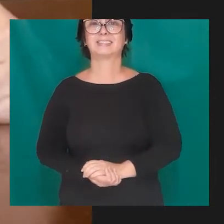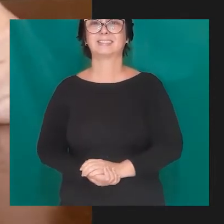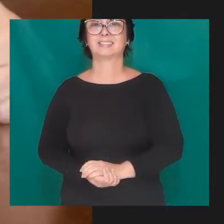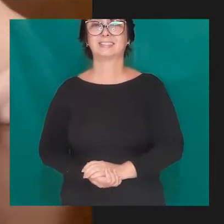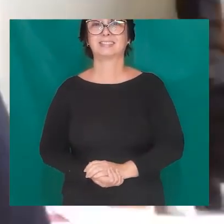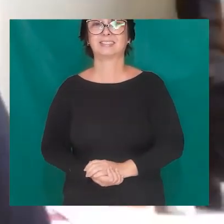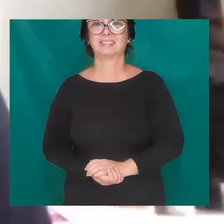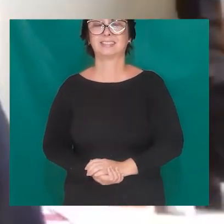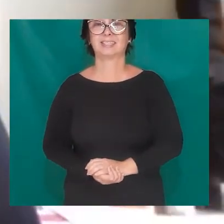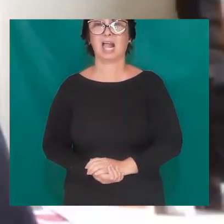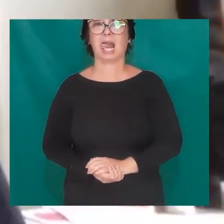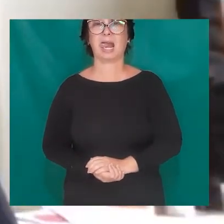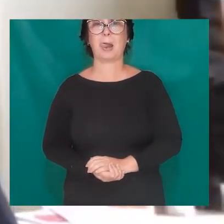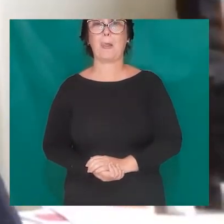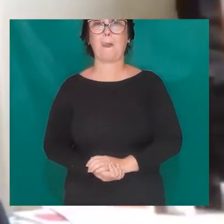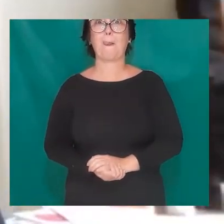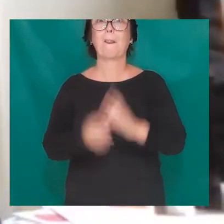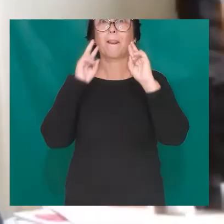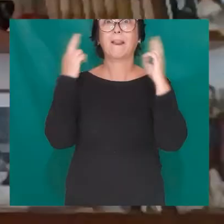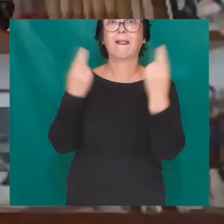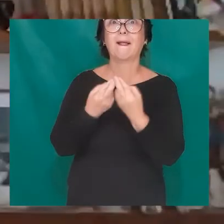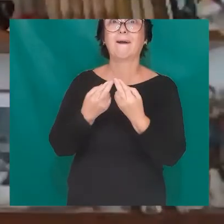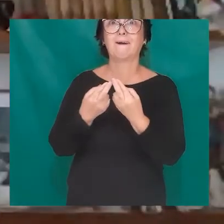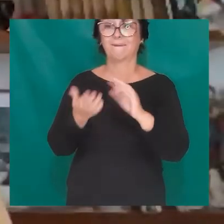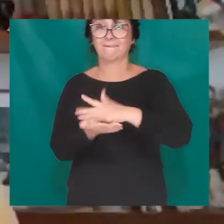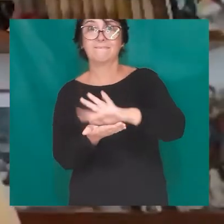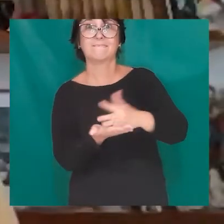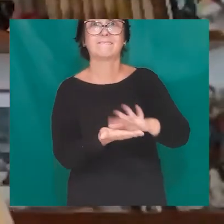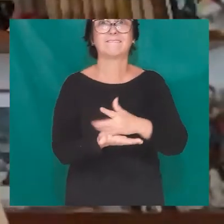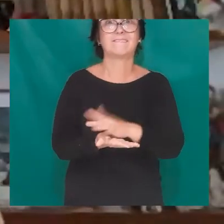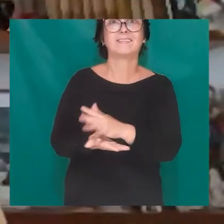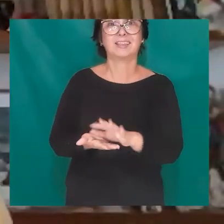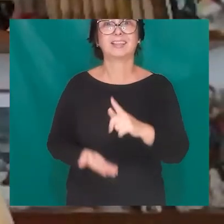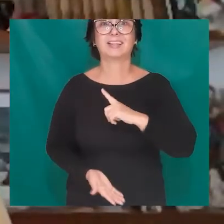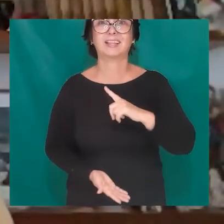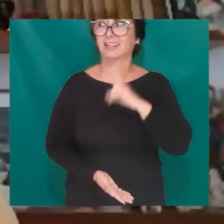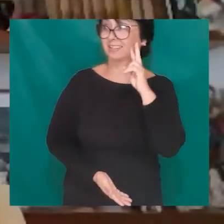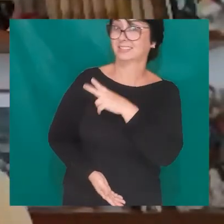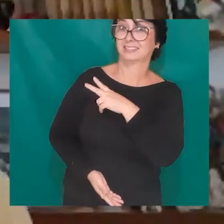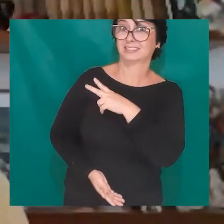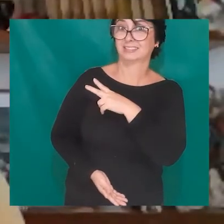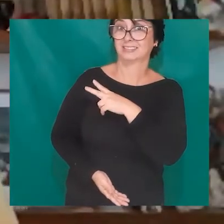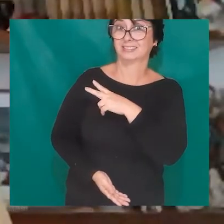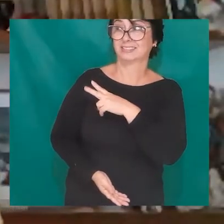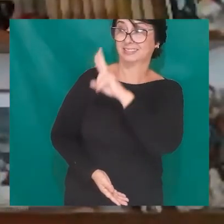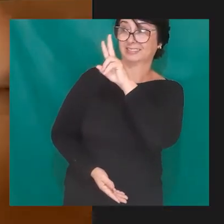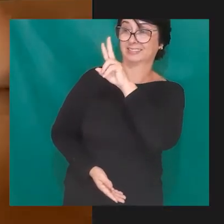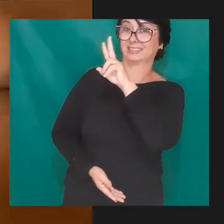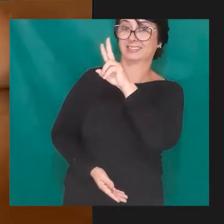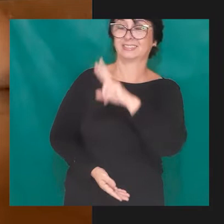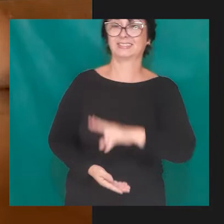ré, eu falar que nas rodas de samba isso tem até hoje, né? O sujeito olha para o lado assim.